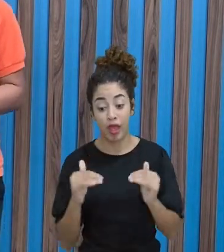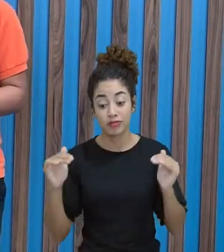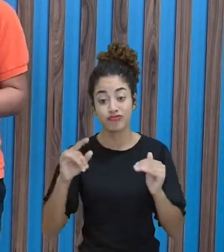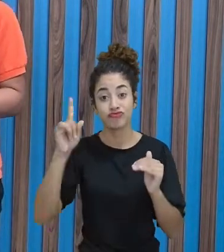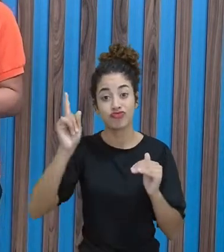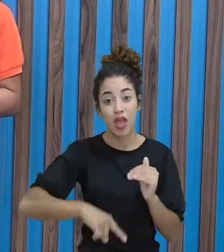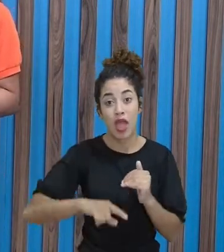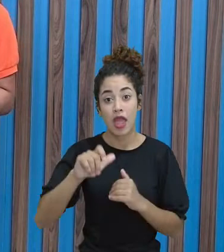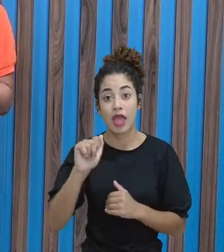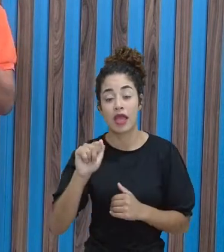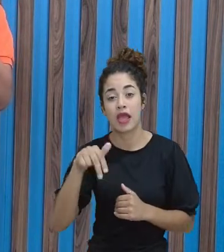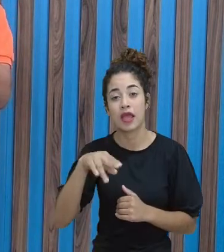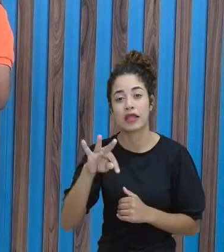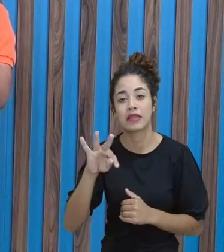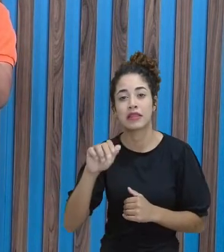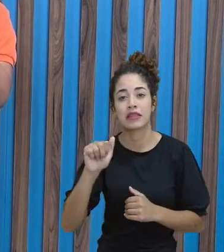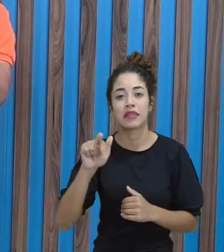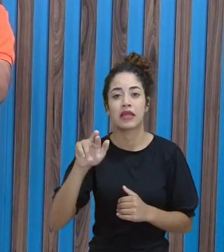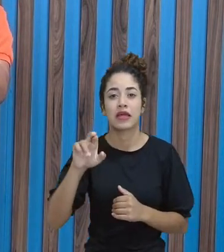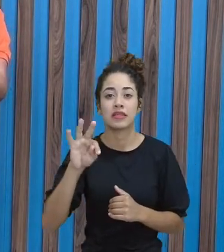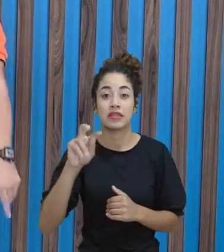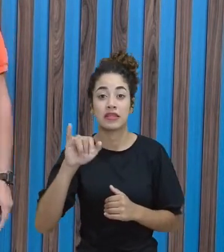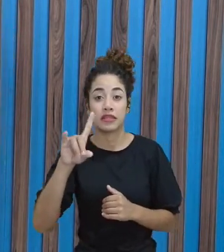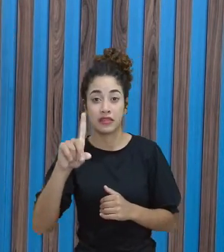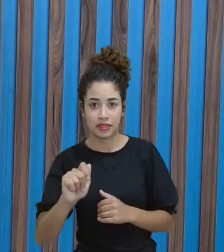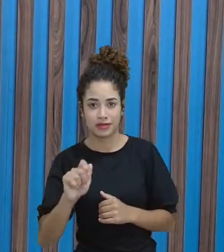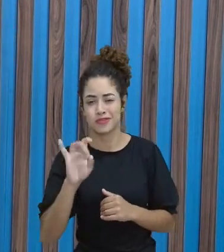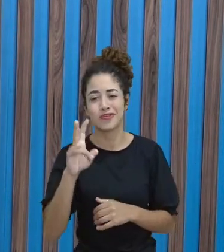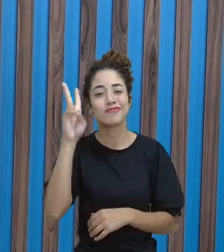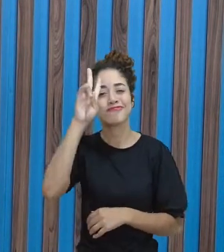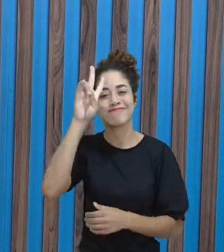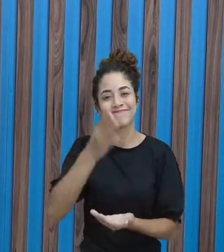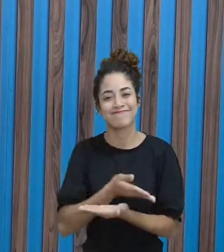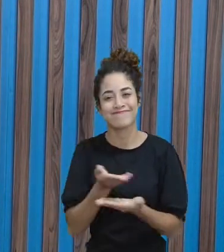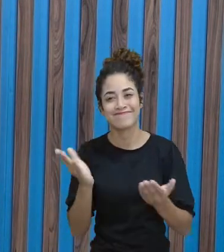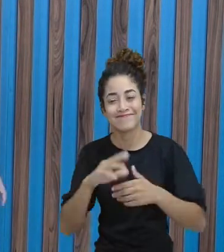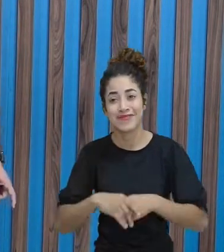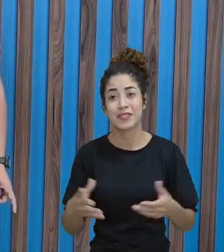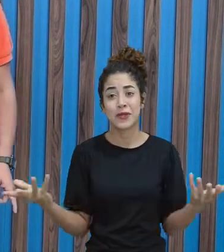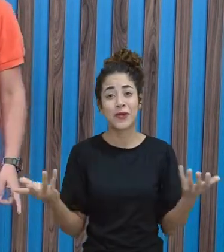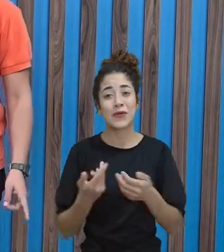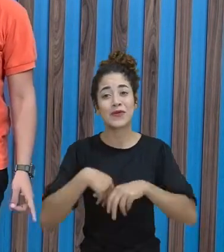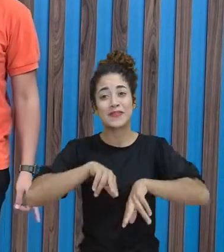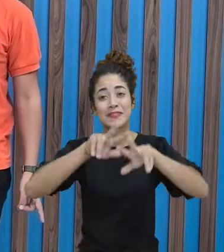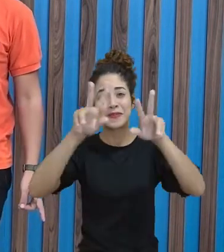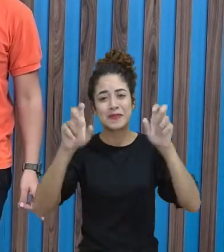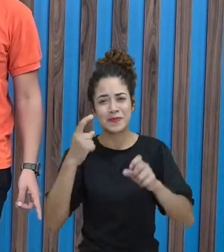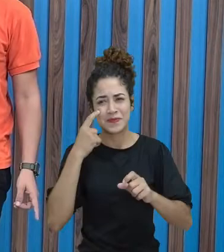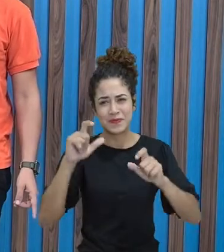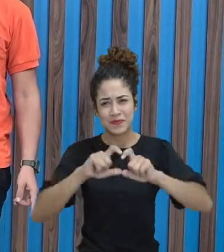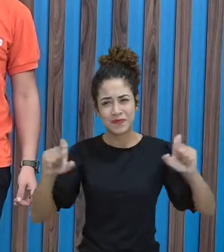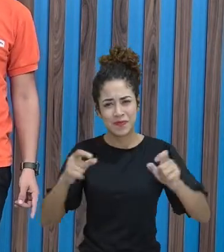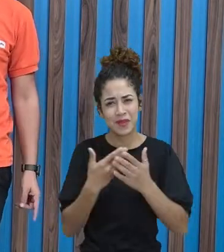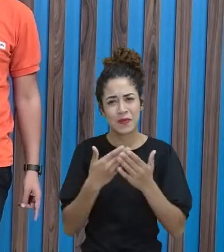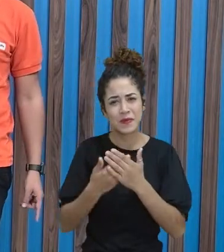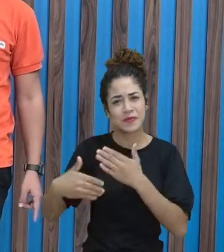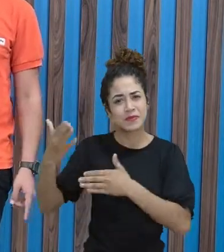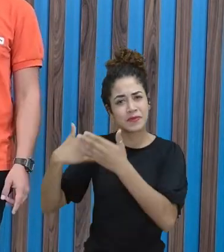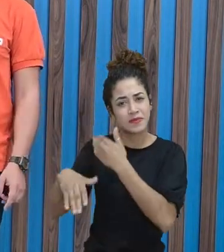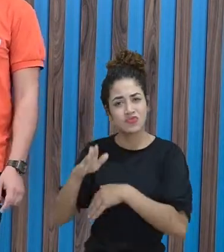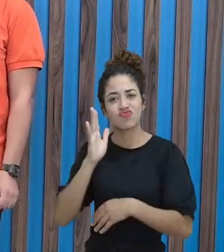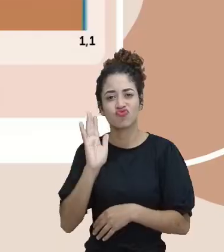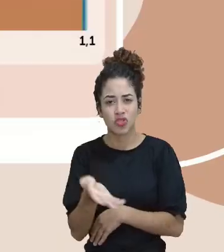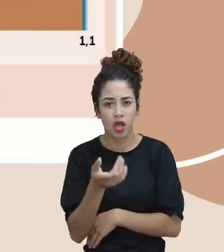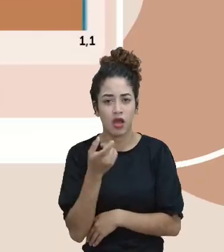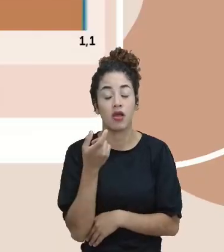querida Antártida. Beleza? Só recordando aí. Então, vê só, dentro do nosso tema, esse gráfico que a gente viu na aula passada, vai chegar na tela aí para